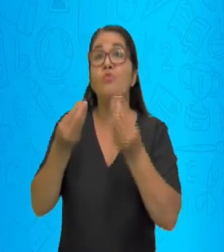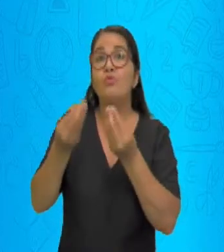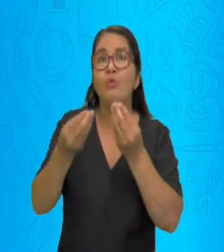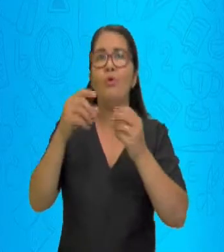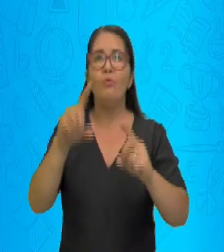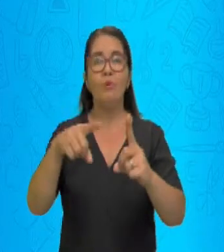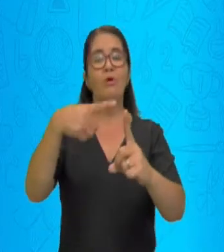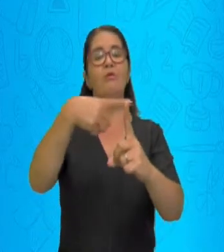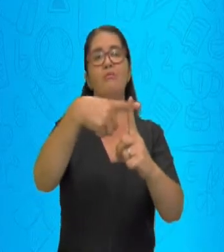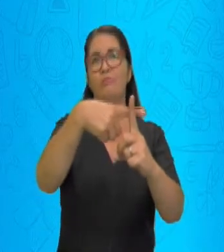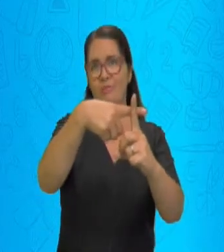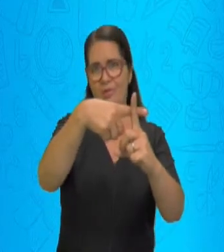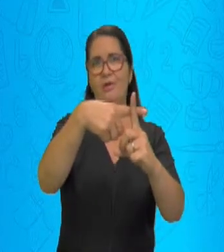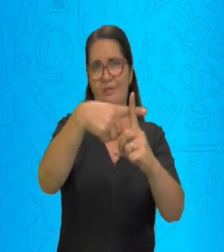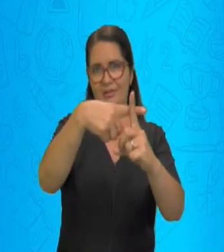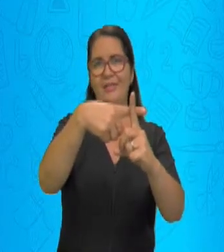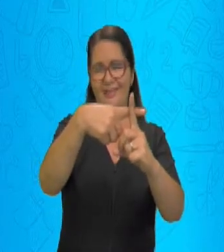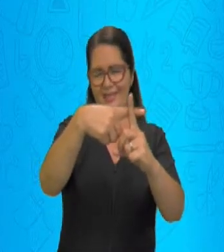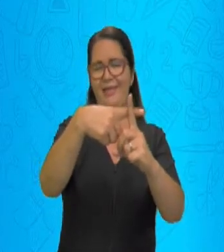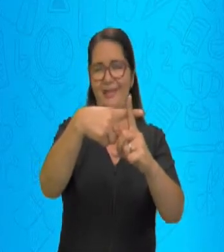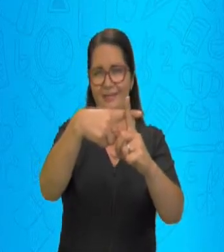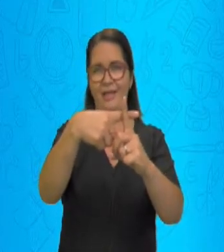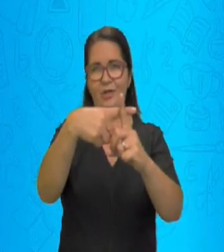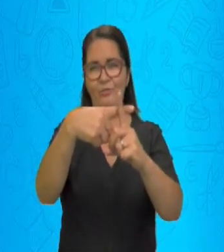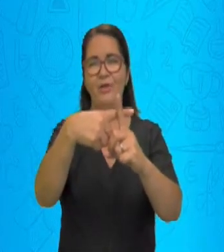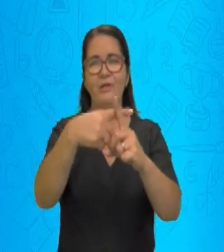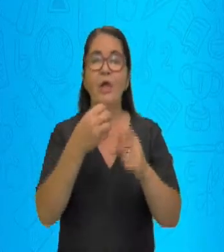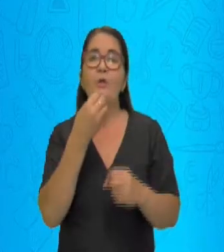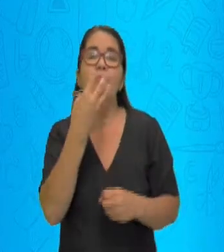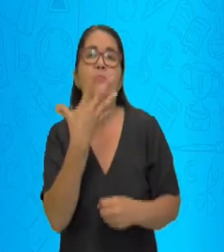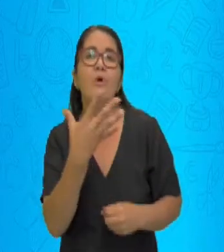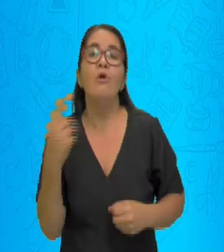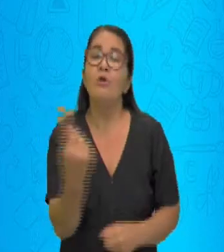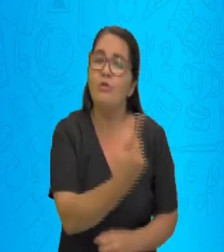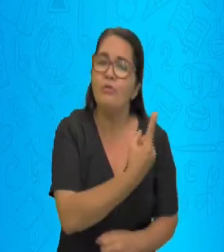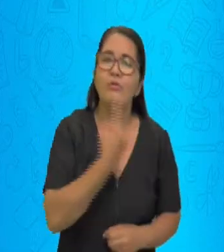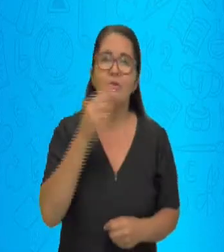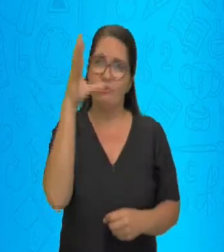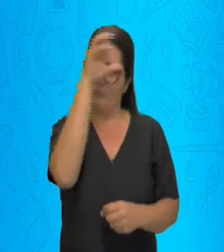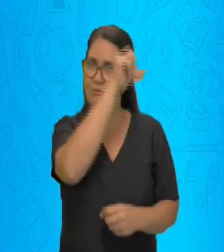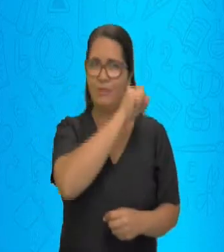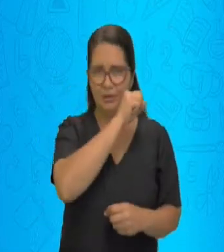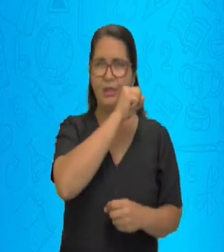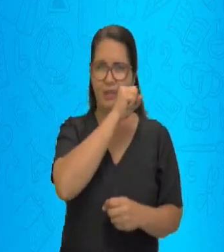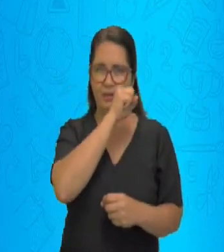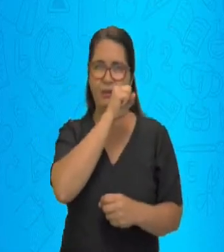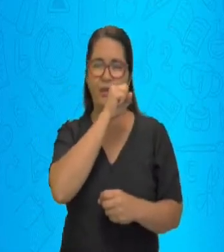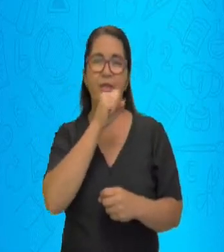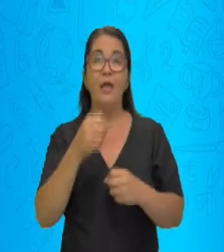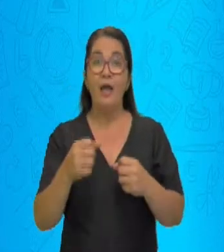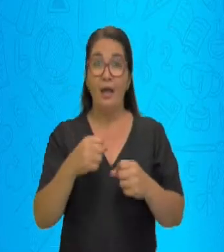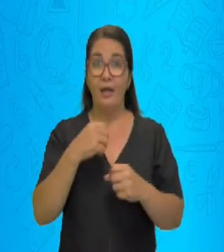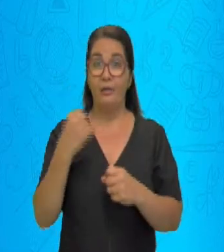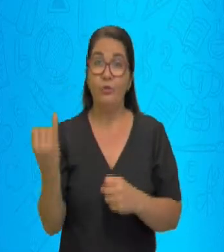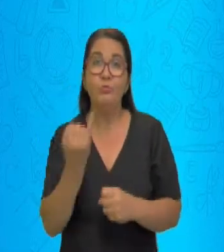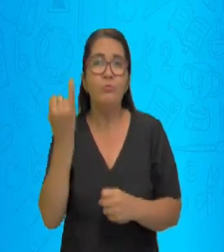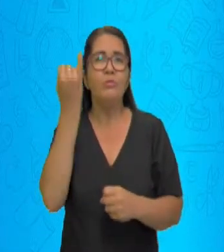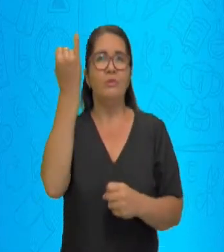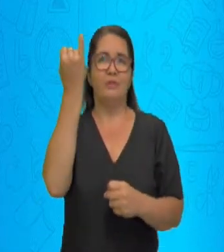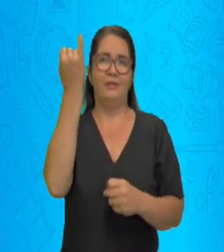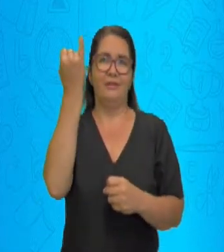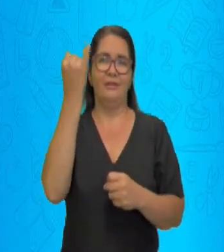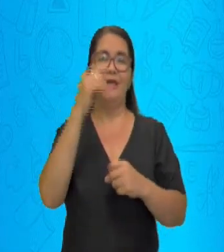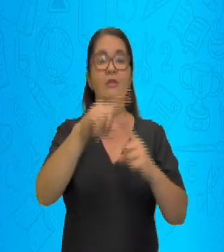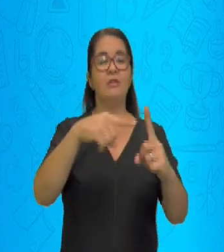adição e a operação de mais, elas estão associadas com a mesma finalidade. Vamos olhar essa seguinte situação.